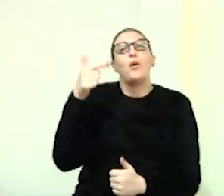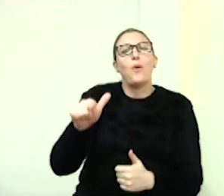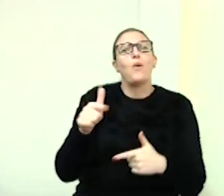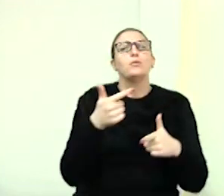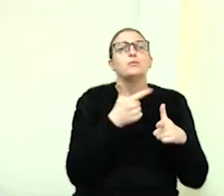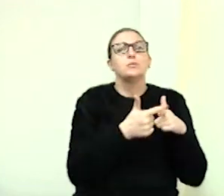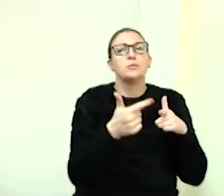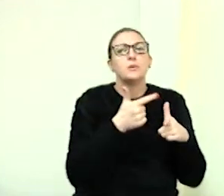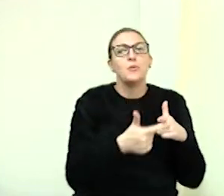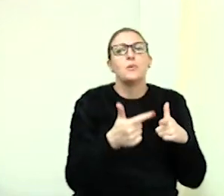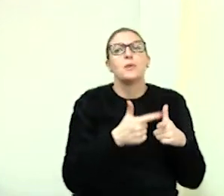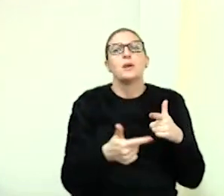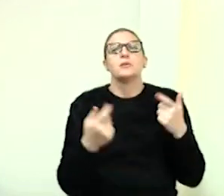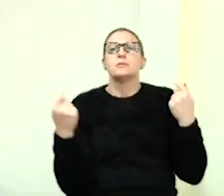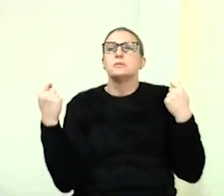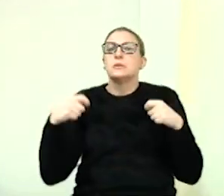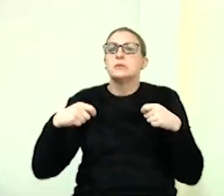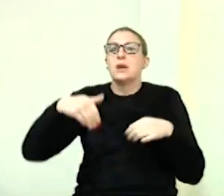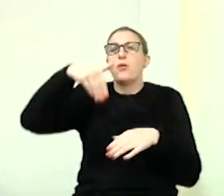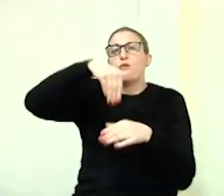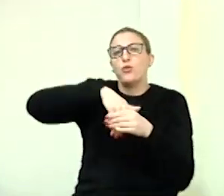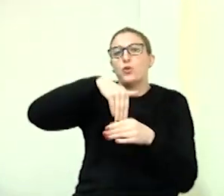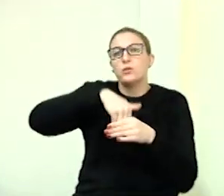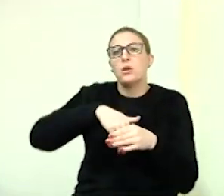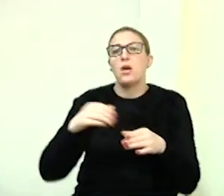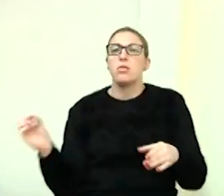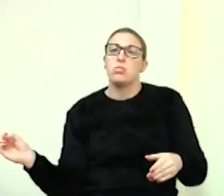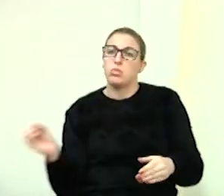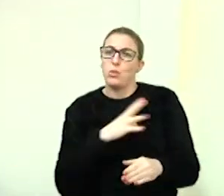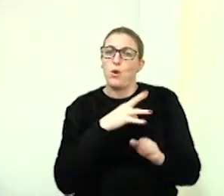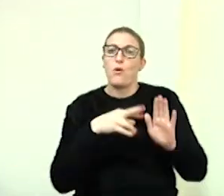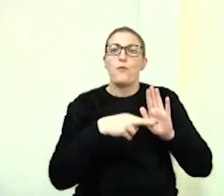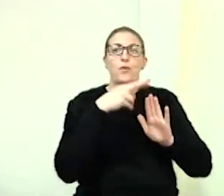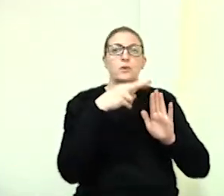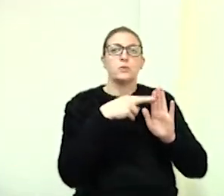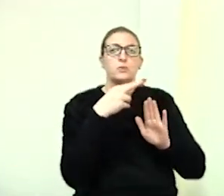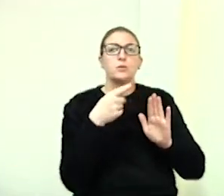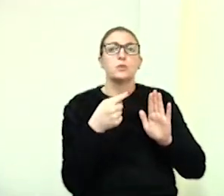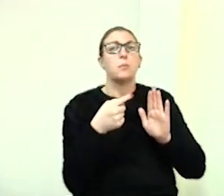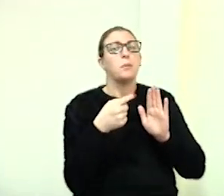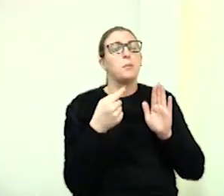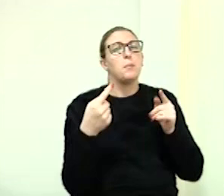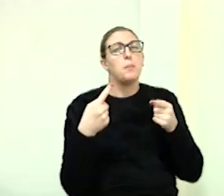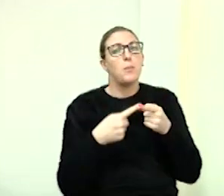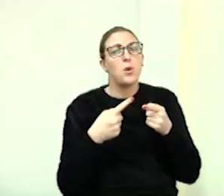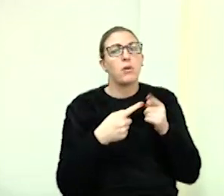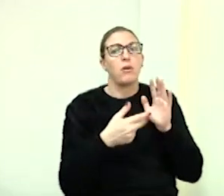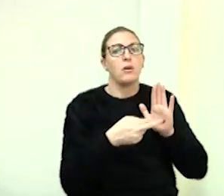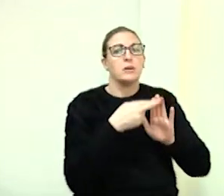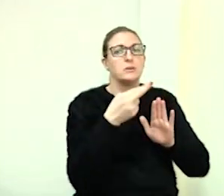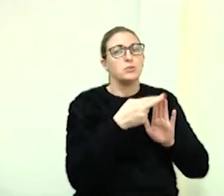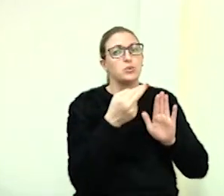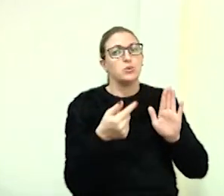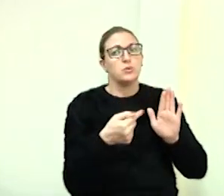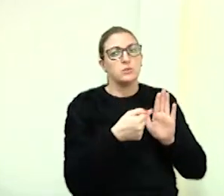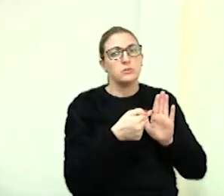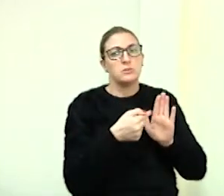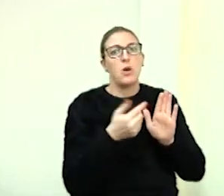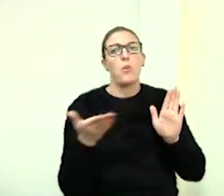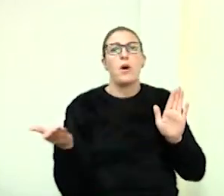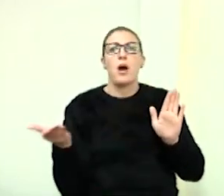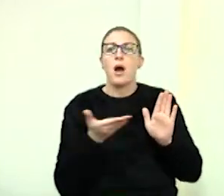resolução, porque a resolução, nesse momento, não impõe, ela apenas